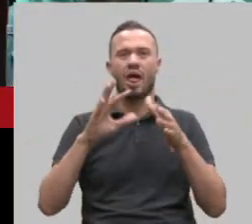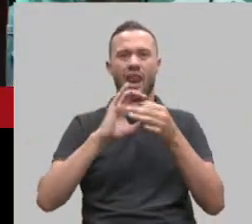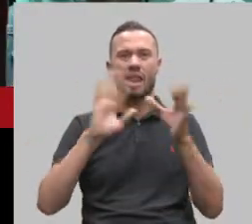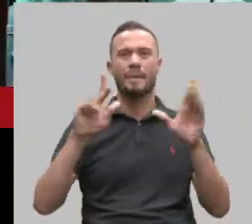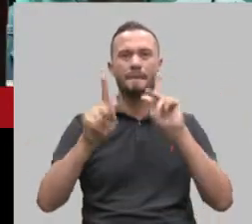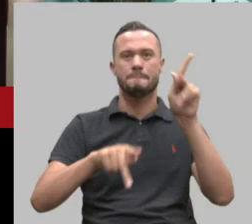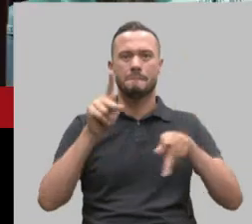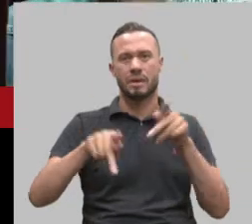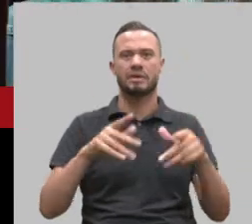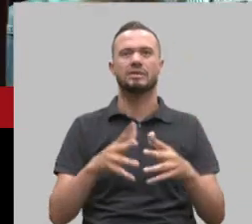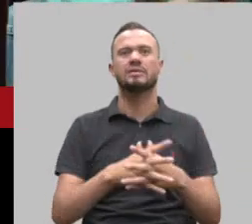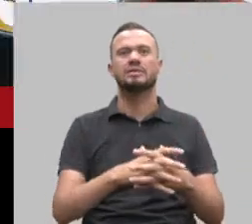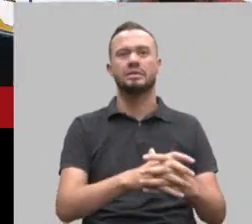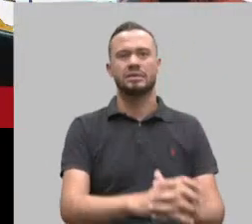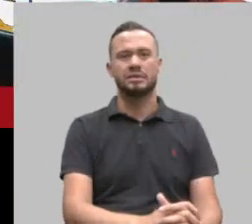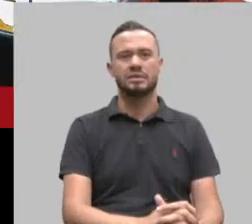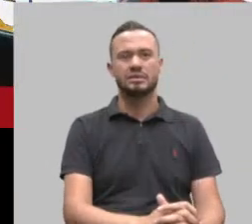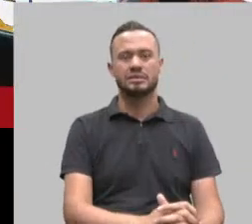base